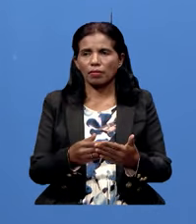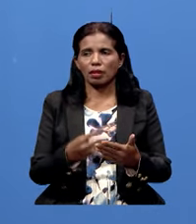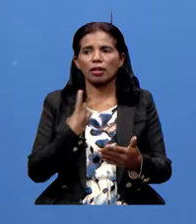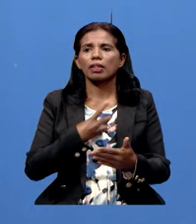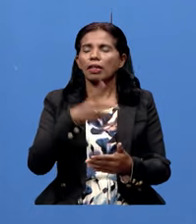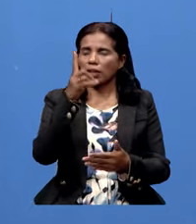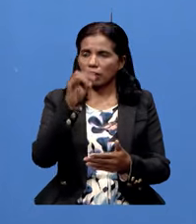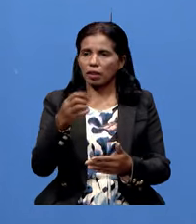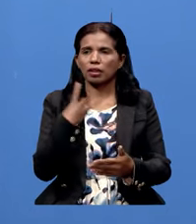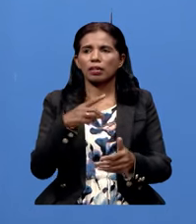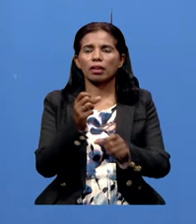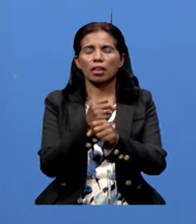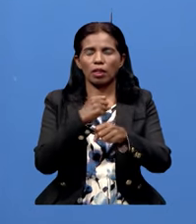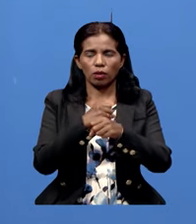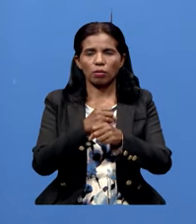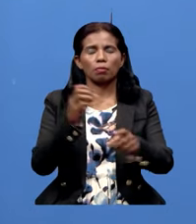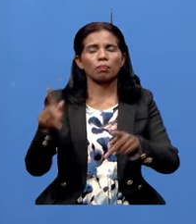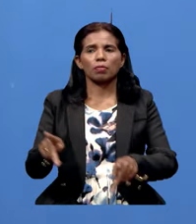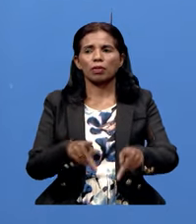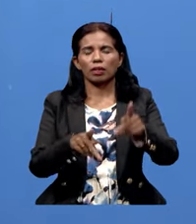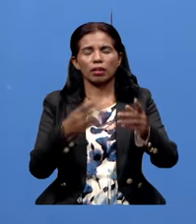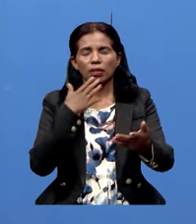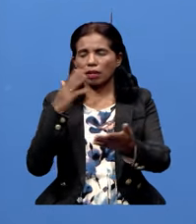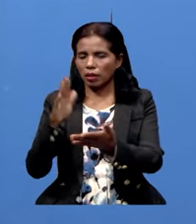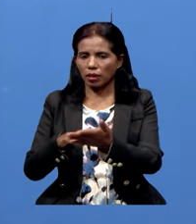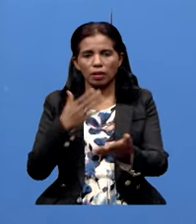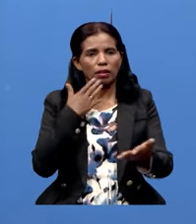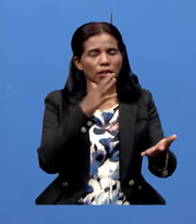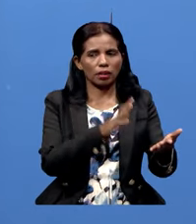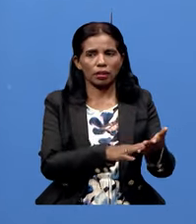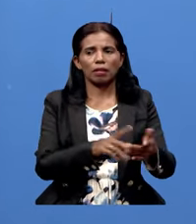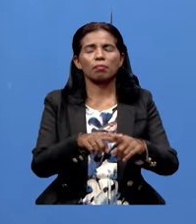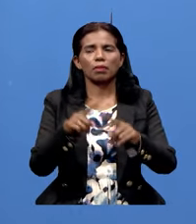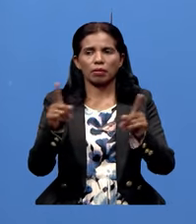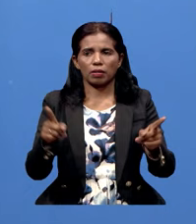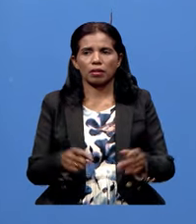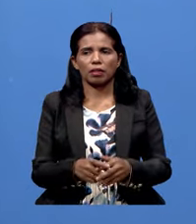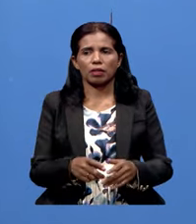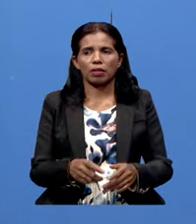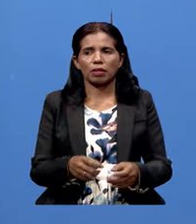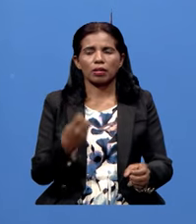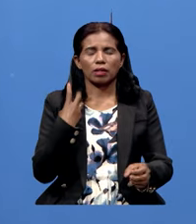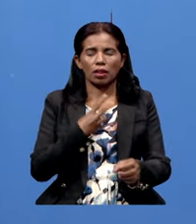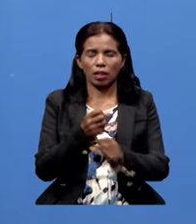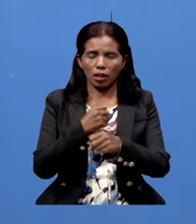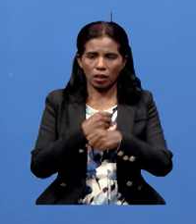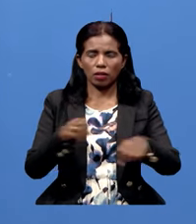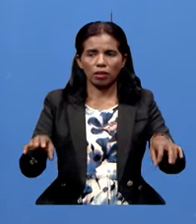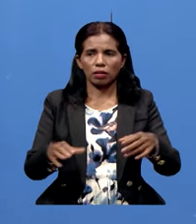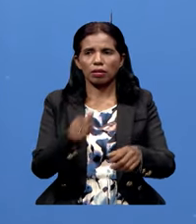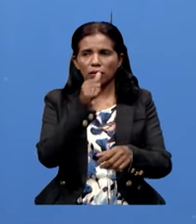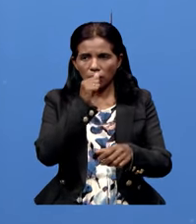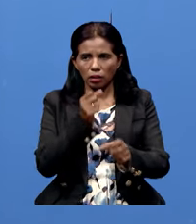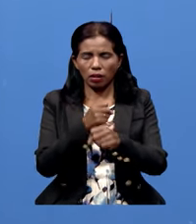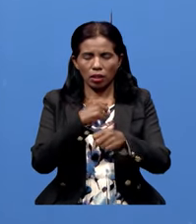det, mak kita form opini publik ne. Oh, ida nela dia, kira nela dia, kira nela dia, mas realitari buat balu lau hela. Gubernur iha nonok ne laran hal